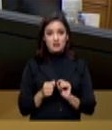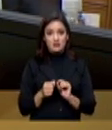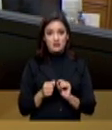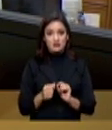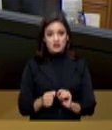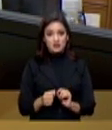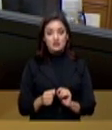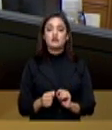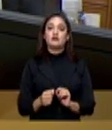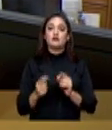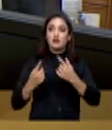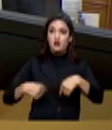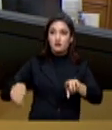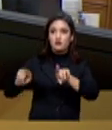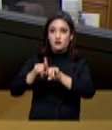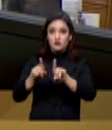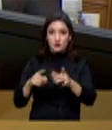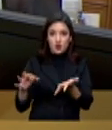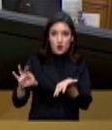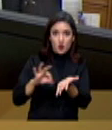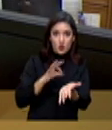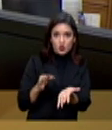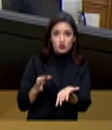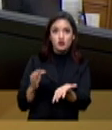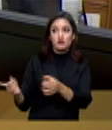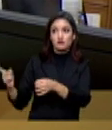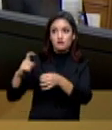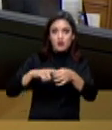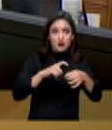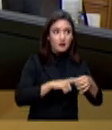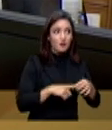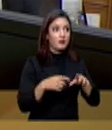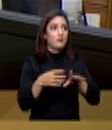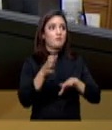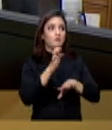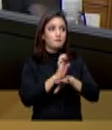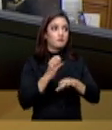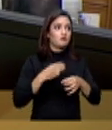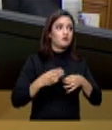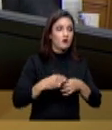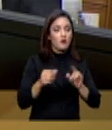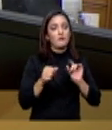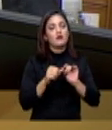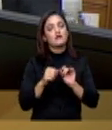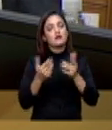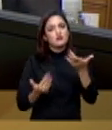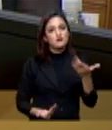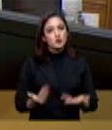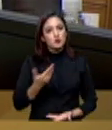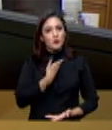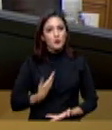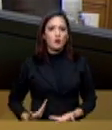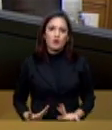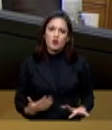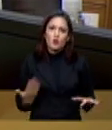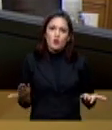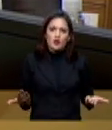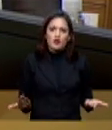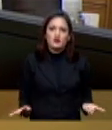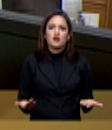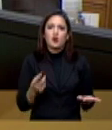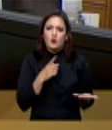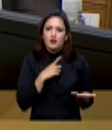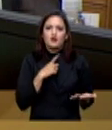consórcios públicos entre os entes para prestação do serviço público que Aliás foi uma questão que